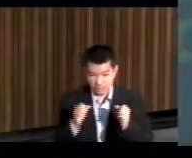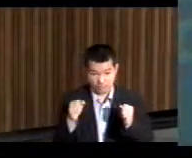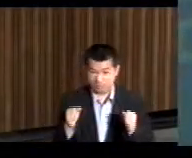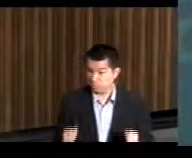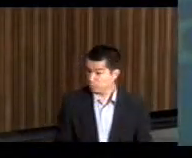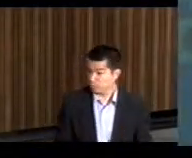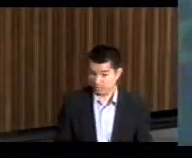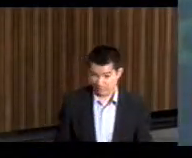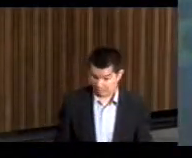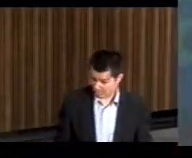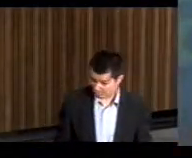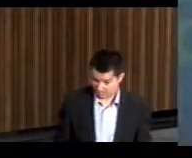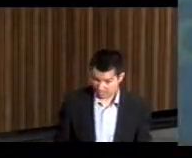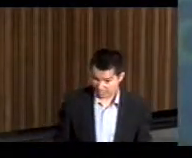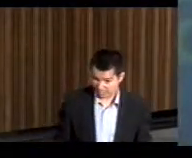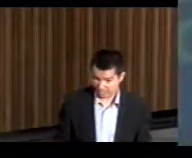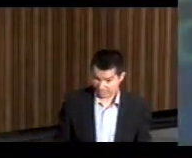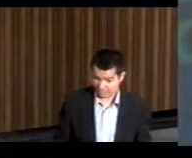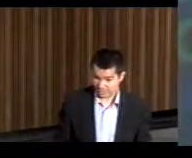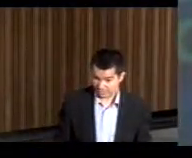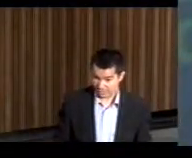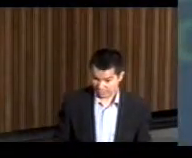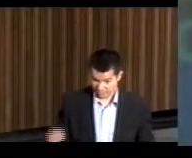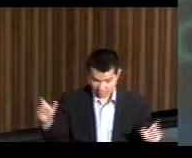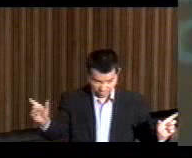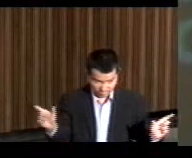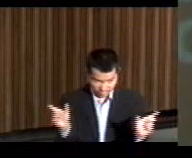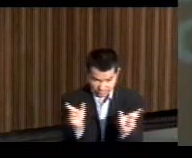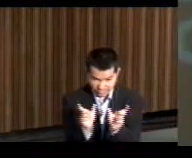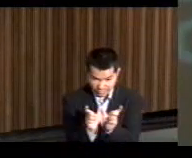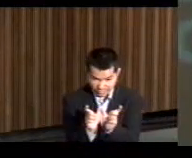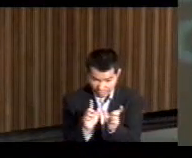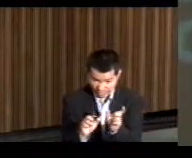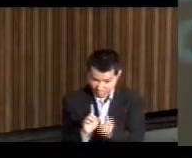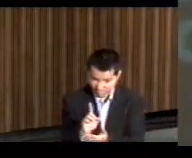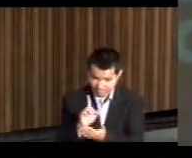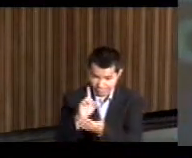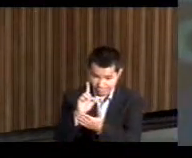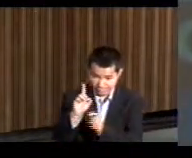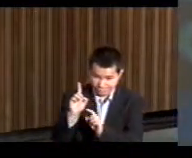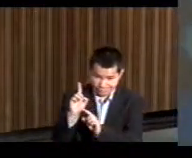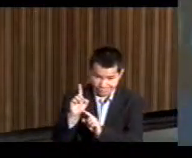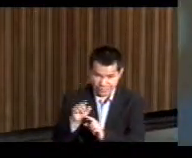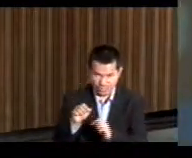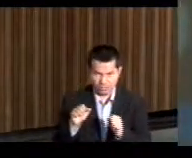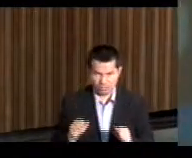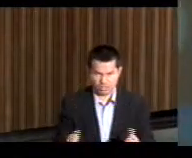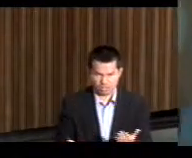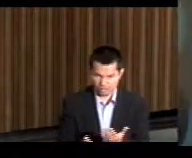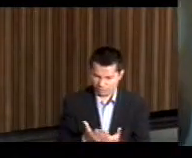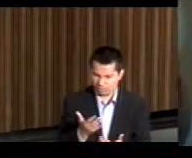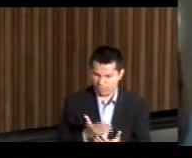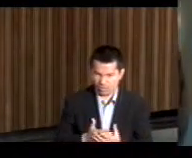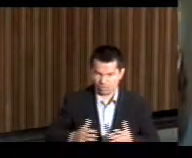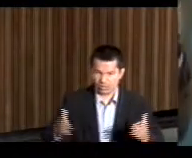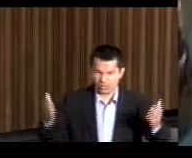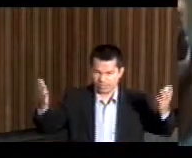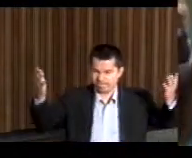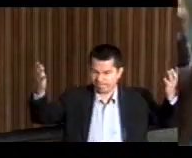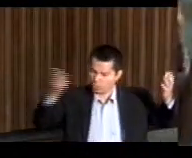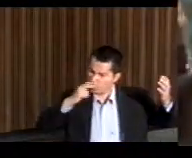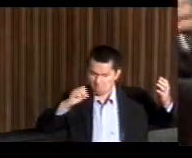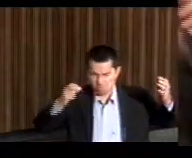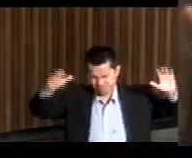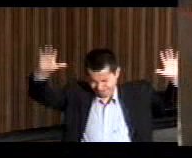que é capaz. Ele que vai ouvir a sua oração. Levanta a tua mão para o céu, num gesto de